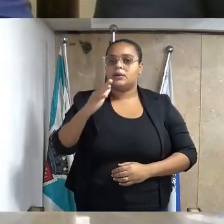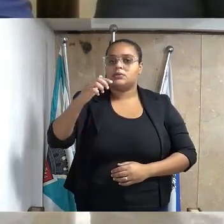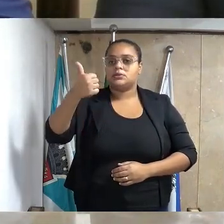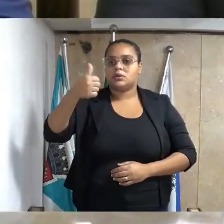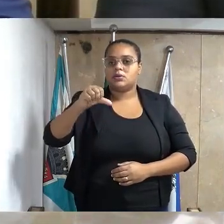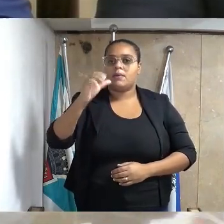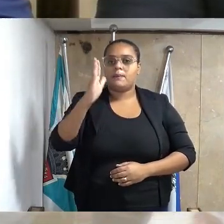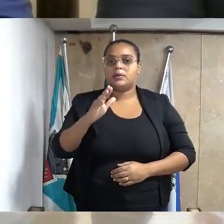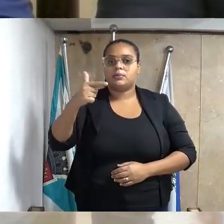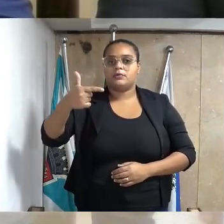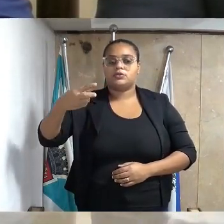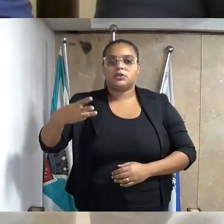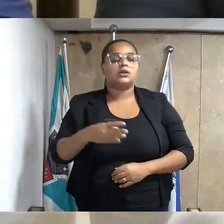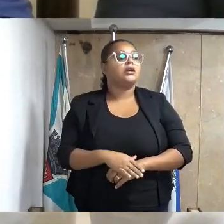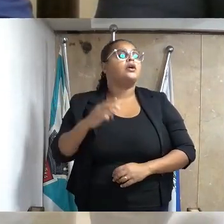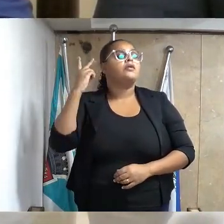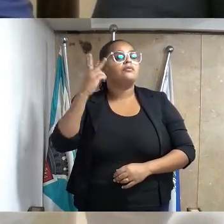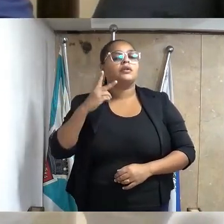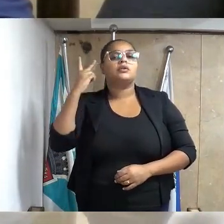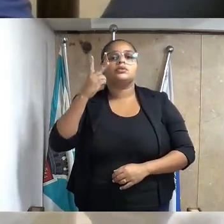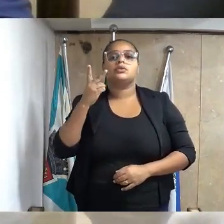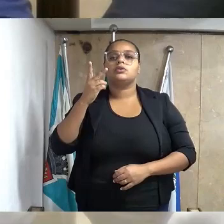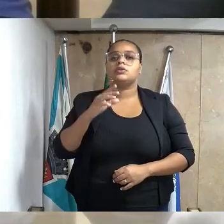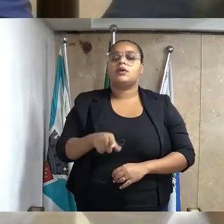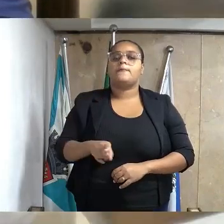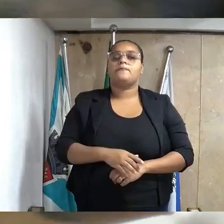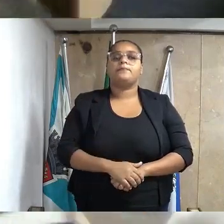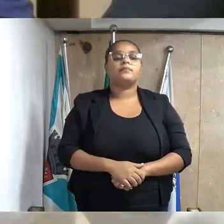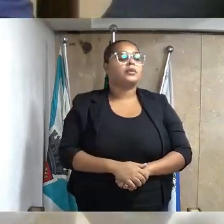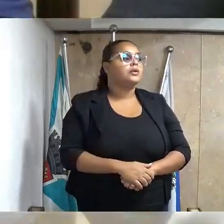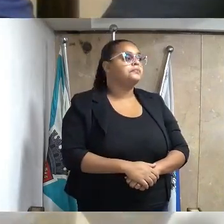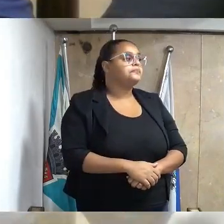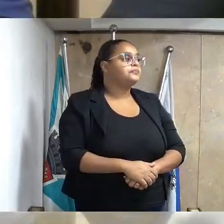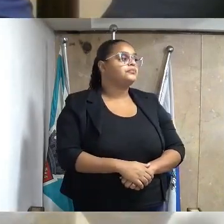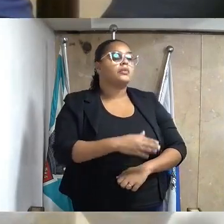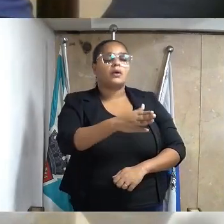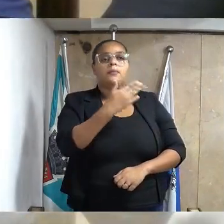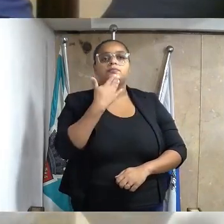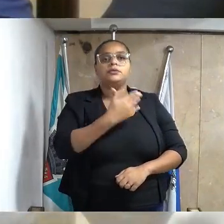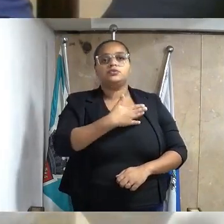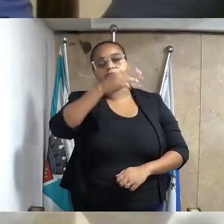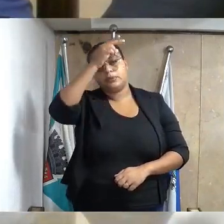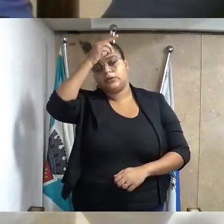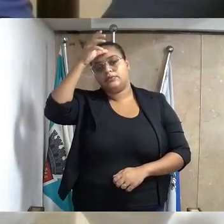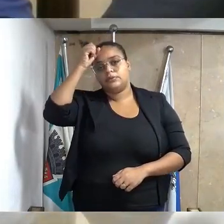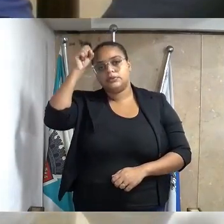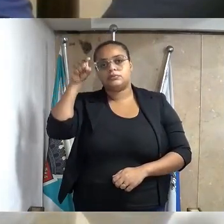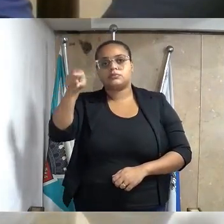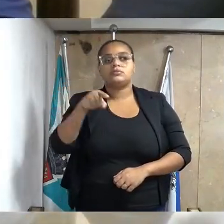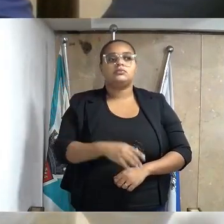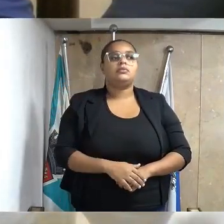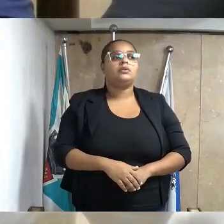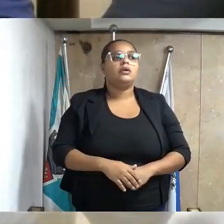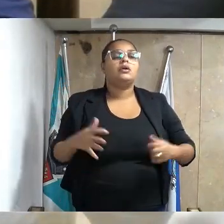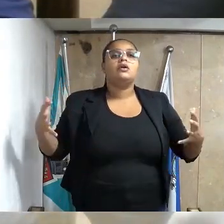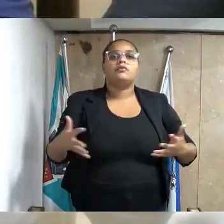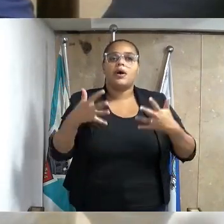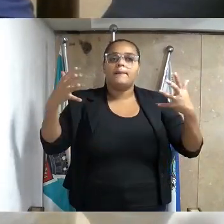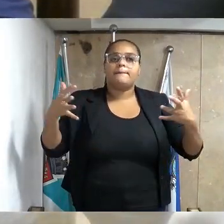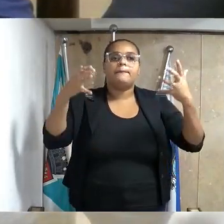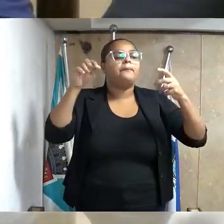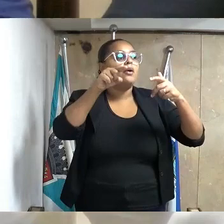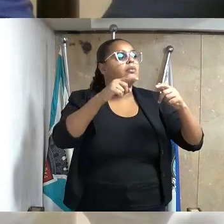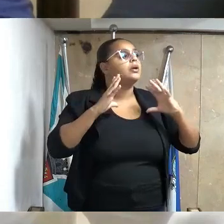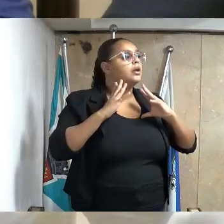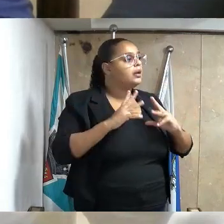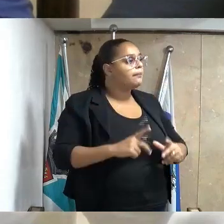5919/2023, do excelentíssimo senhor vereador Jackson Wagner, solicitando ao excelentíssimo senhor prefeito Carlos Vacol para limpeza